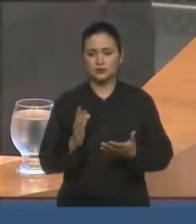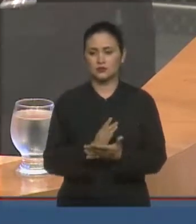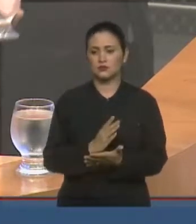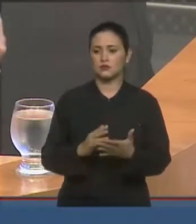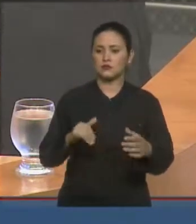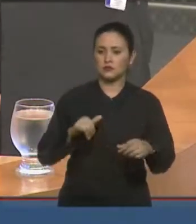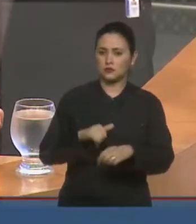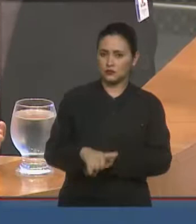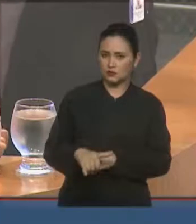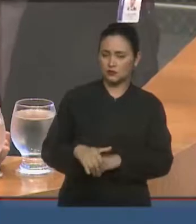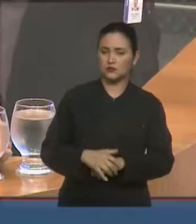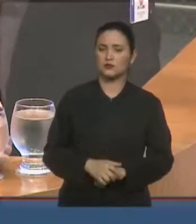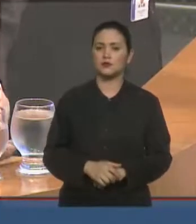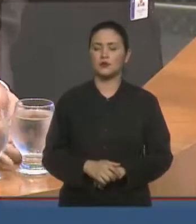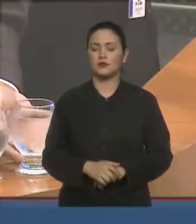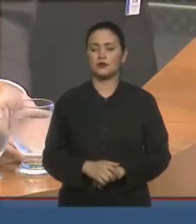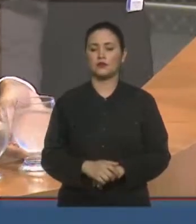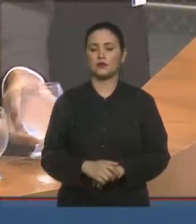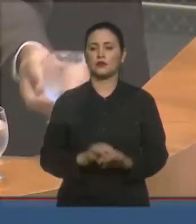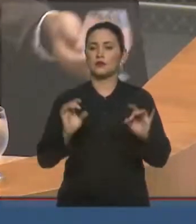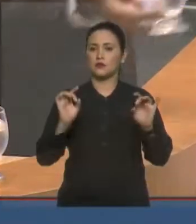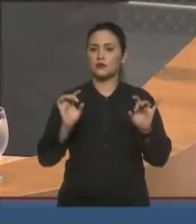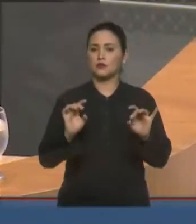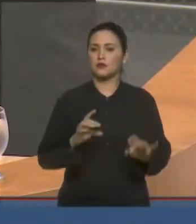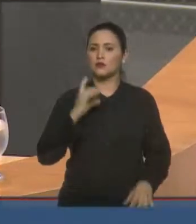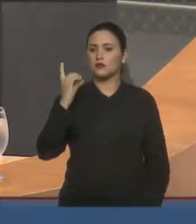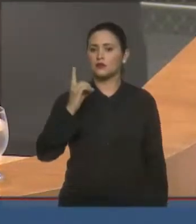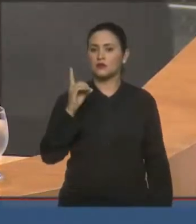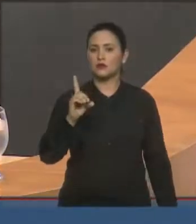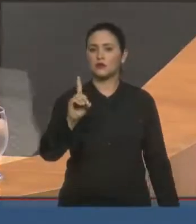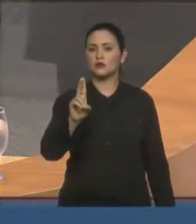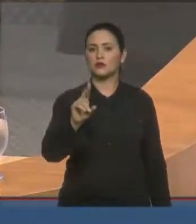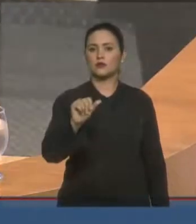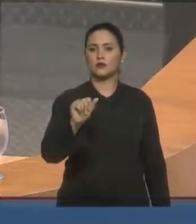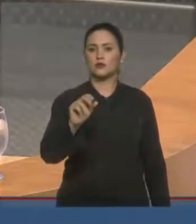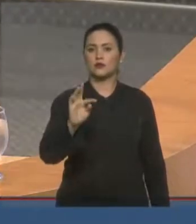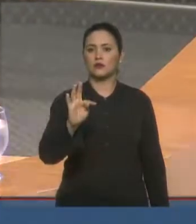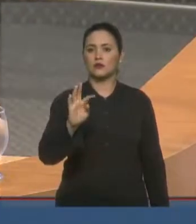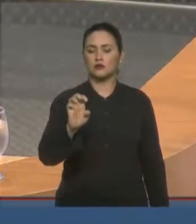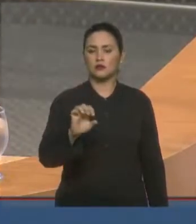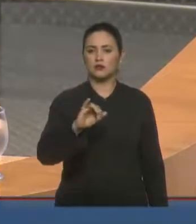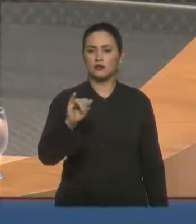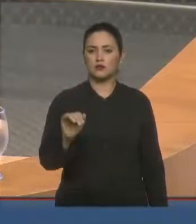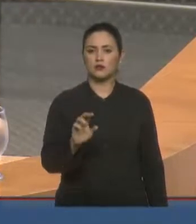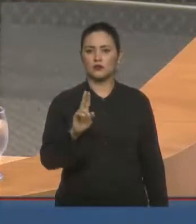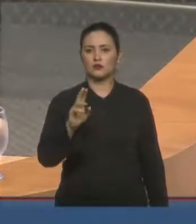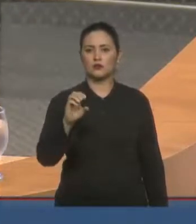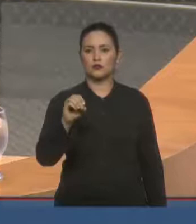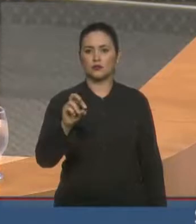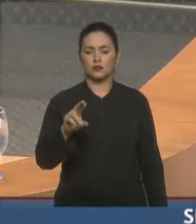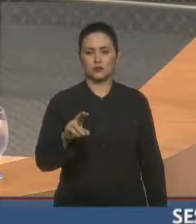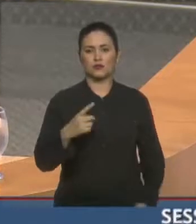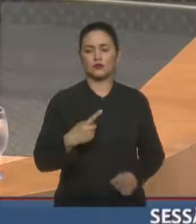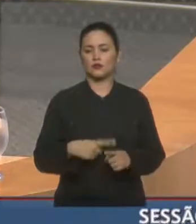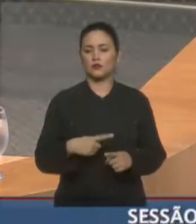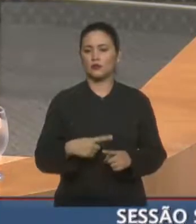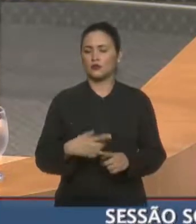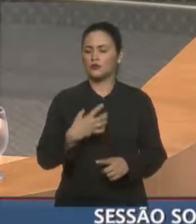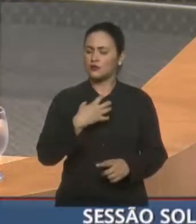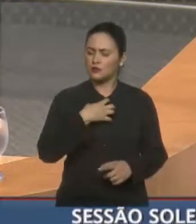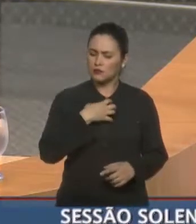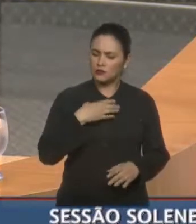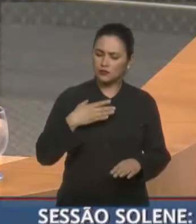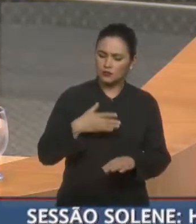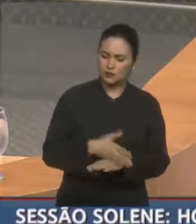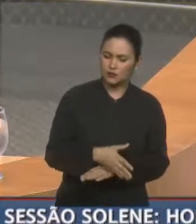e cumprimentar especialmente o deputado Duarte Júnior pela sensibilidade que teve em visitar o Centro de